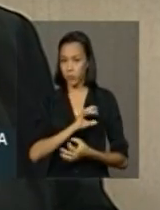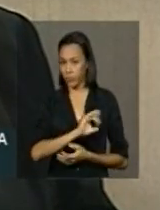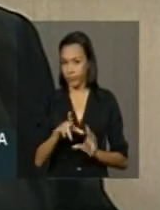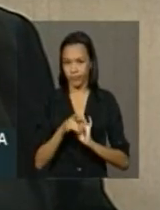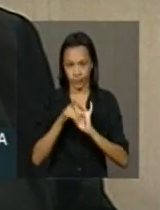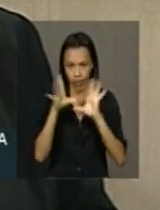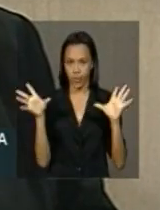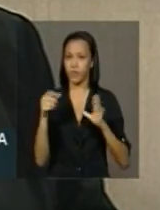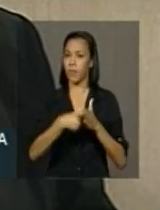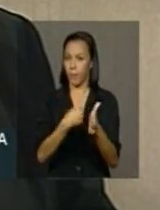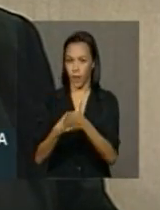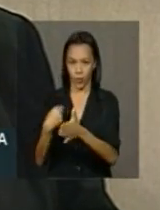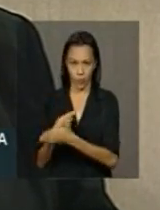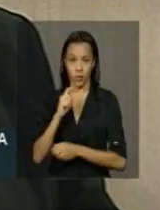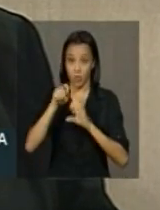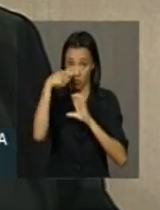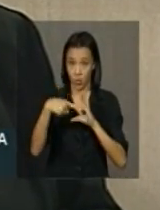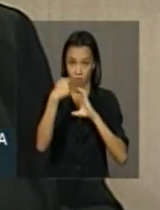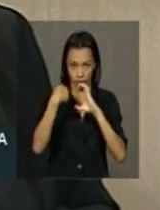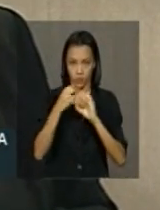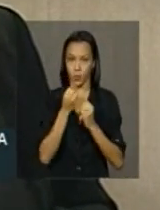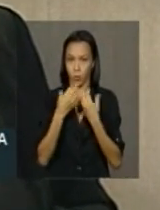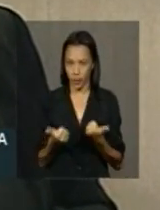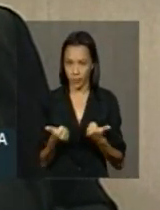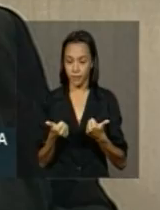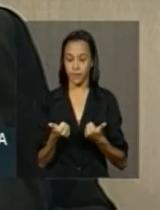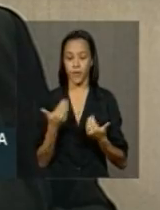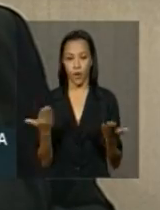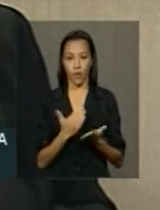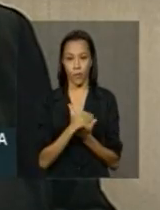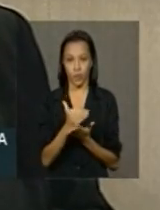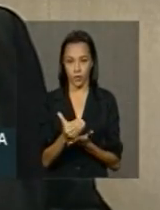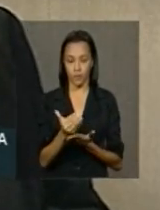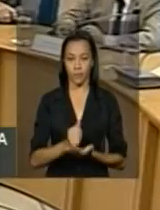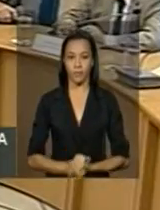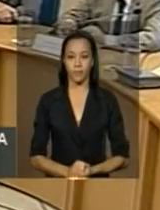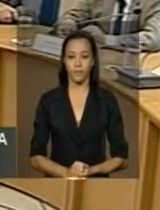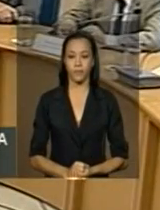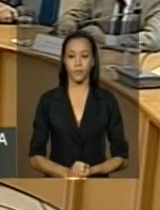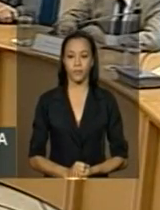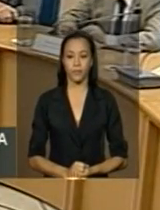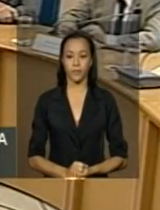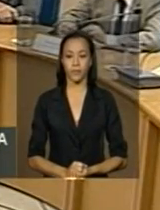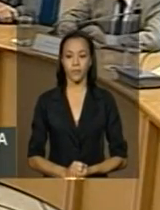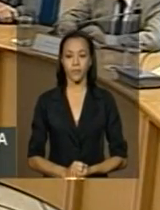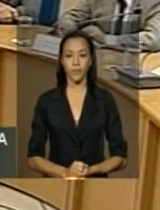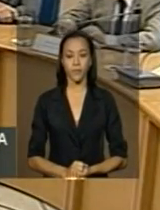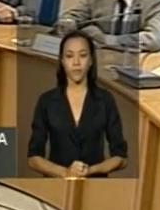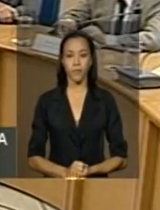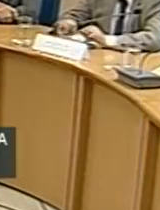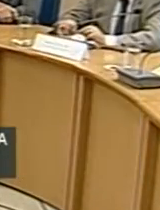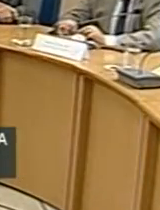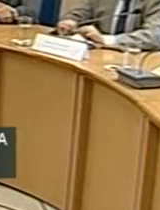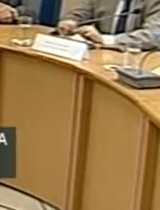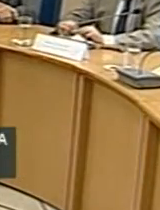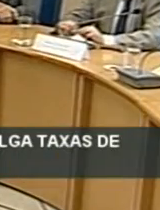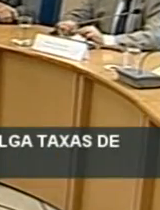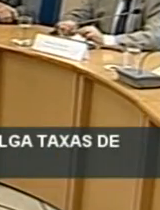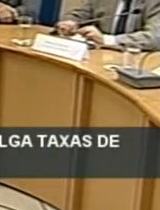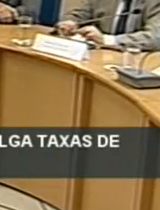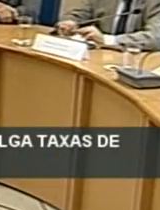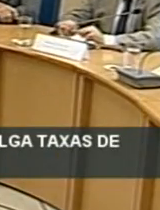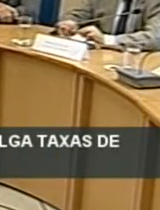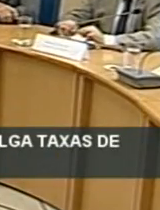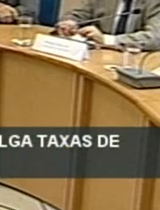abre para perguntas e gravação tá bom assim então vamos lá Dr daldo bom vou apresentar aqui os resultados